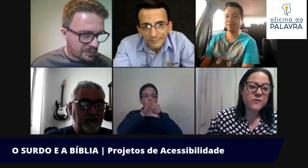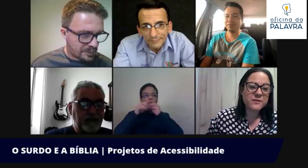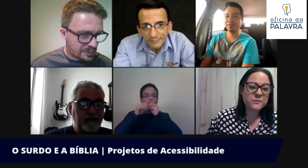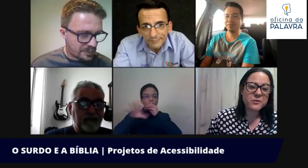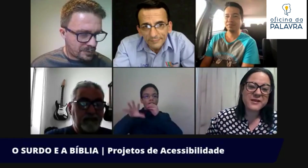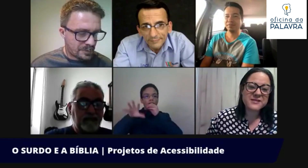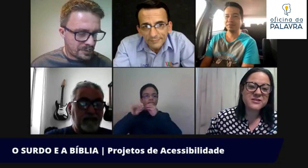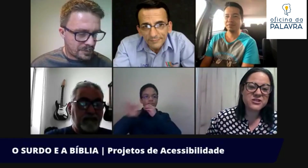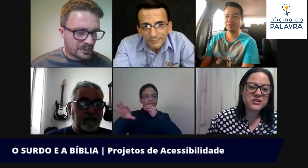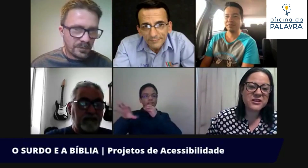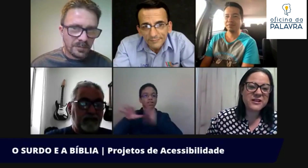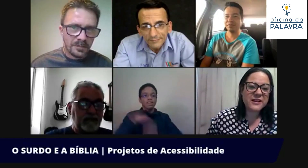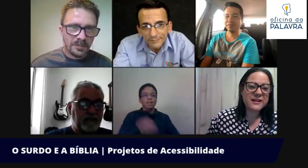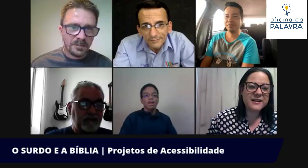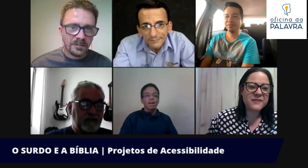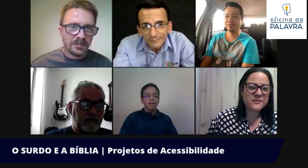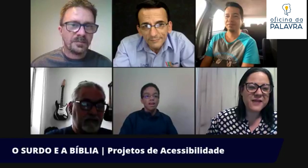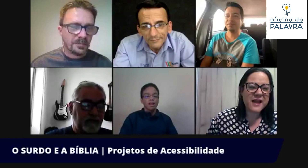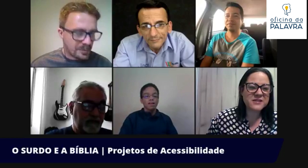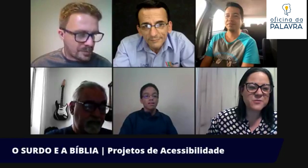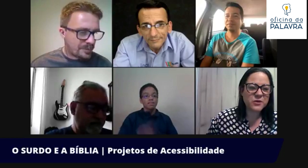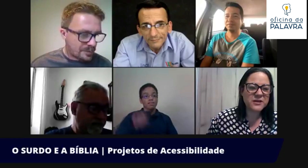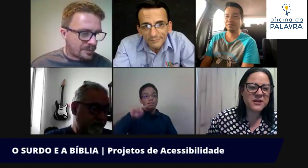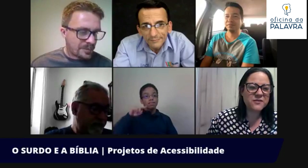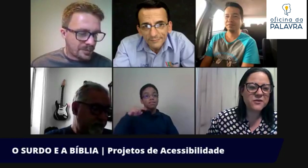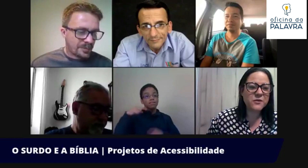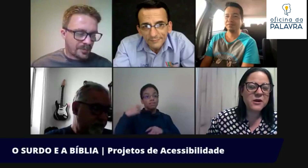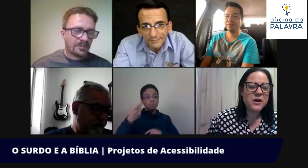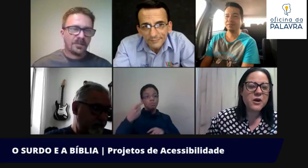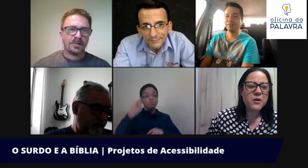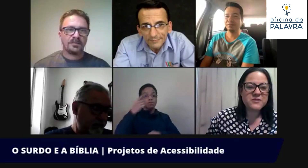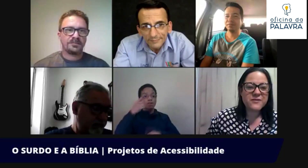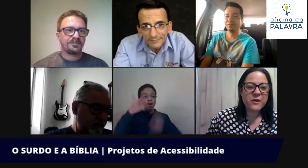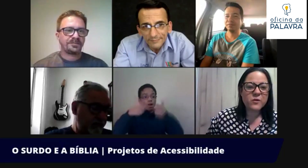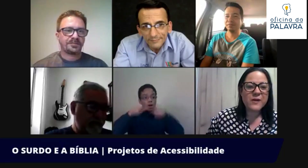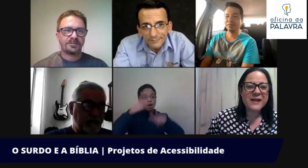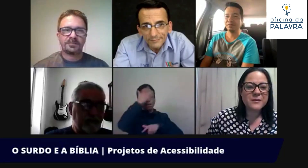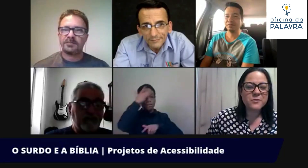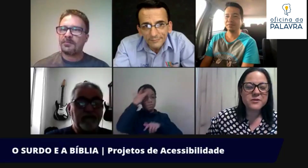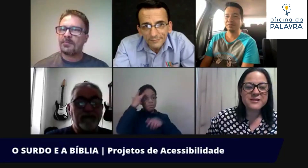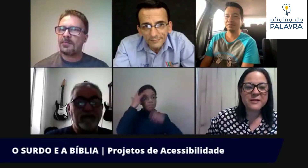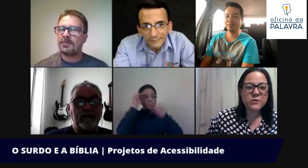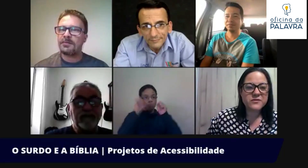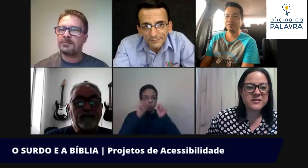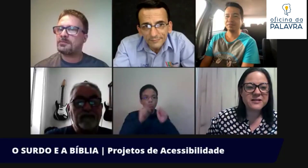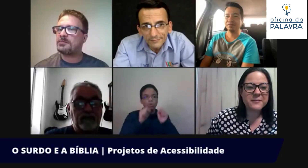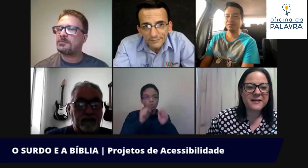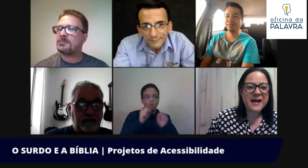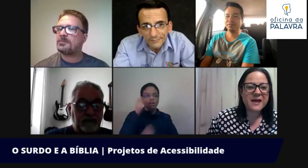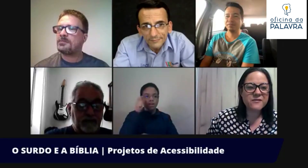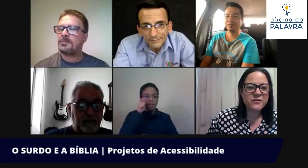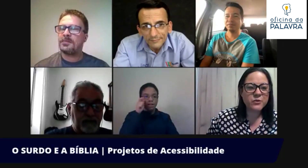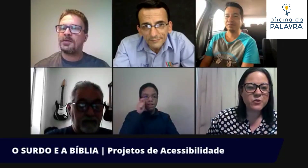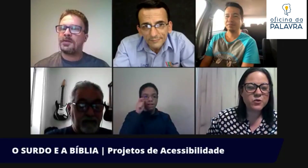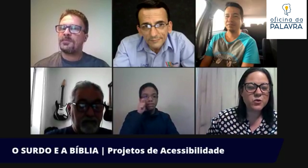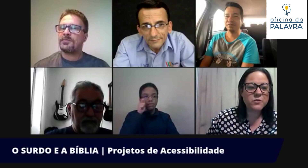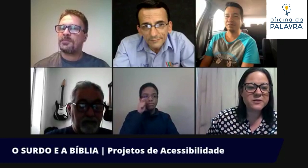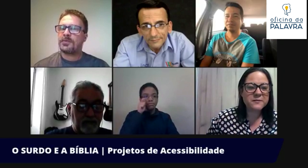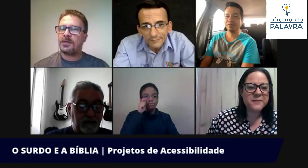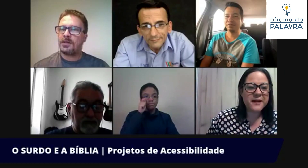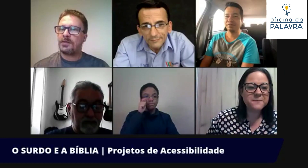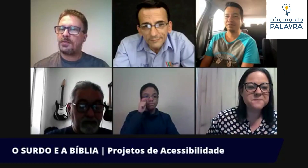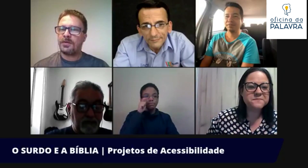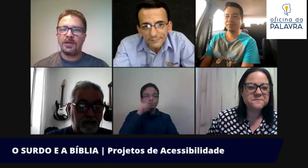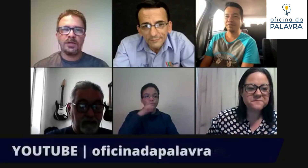o pessoal vai poder assistir, né, Leclerc? Vai ficar disponível. Você vai colocar depois lá na Oficina da Palavra, no